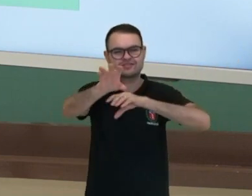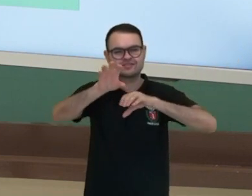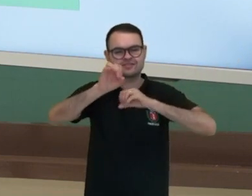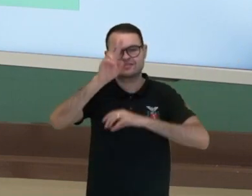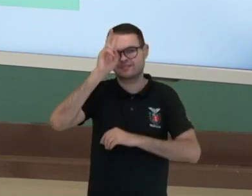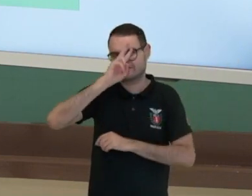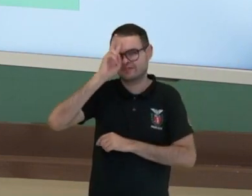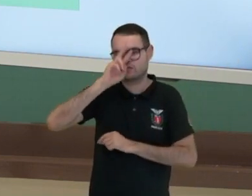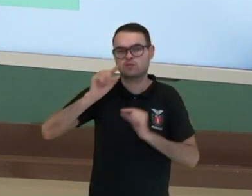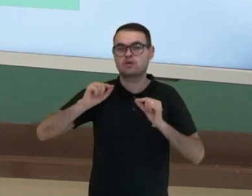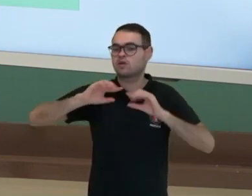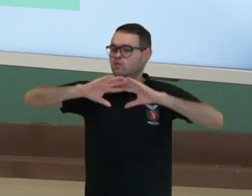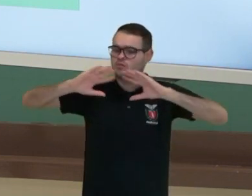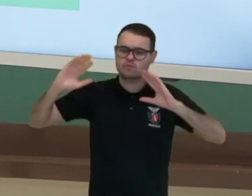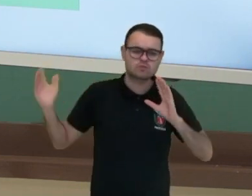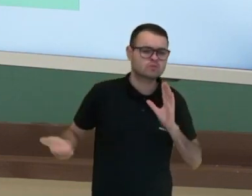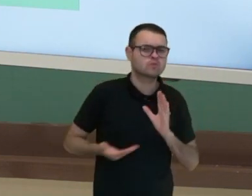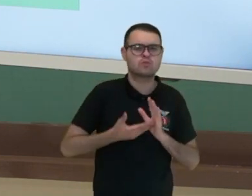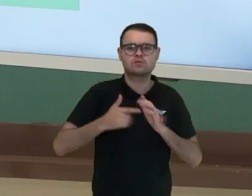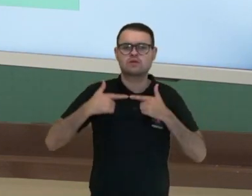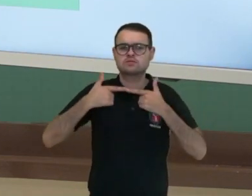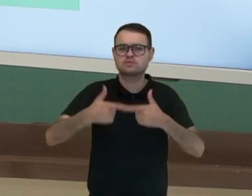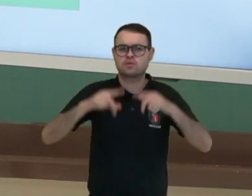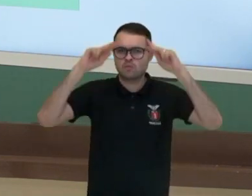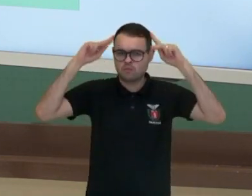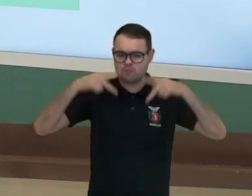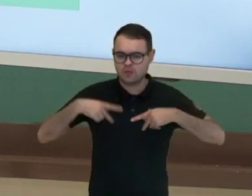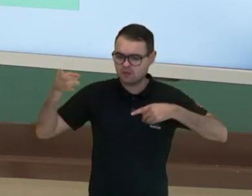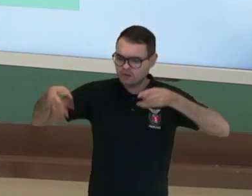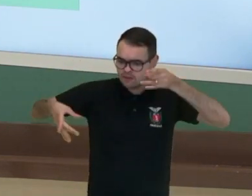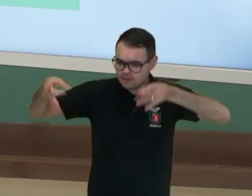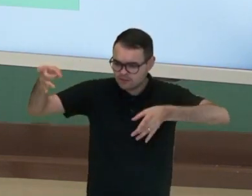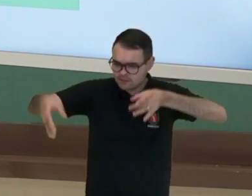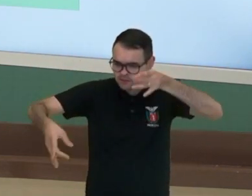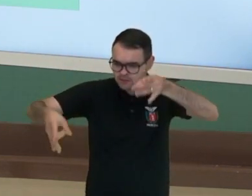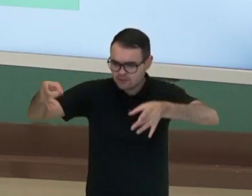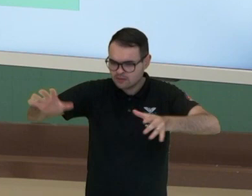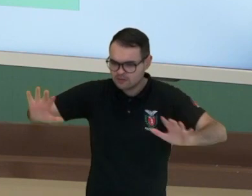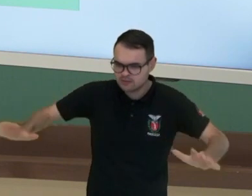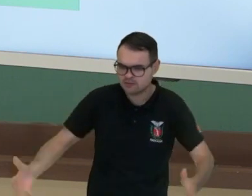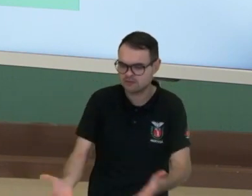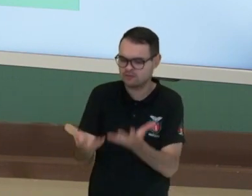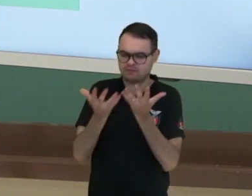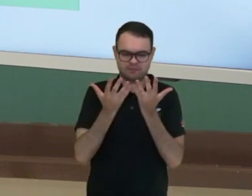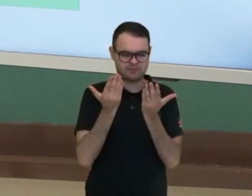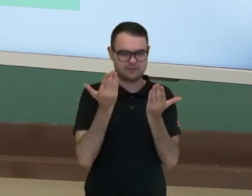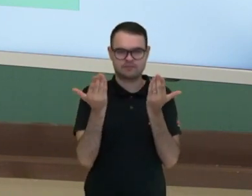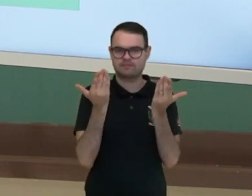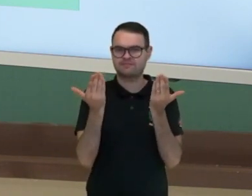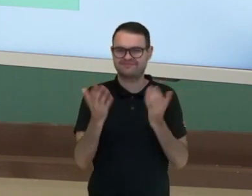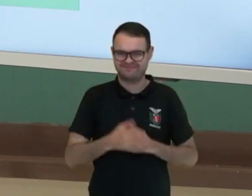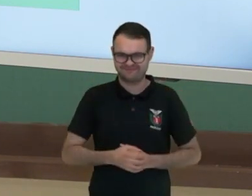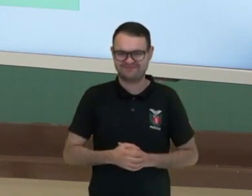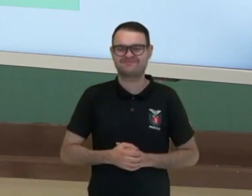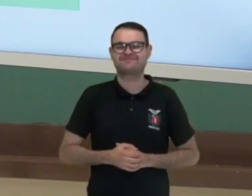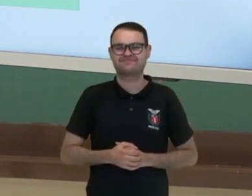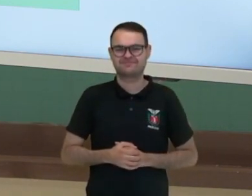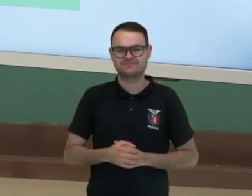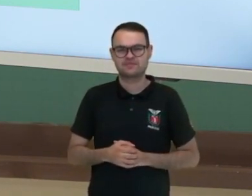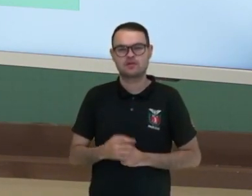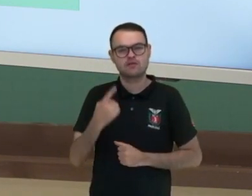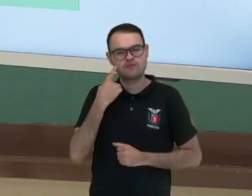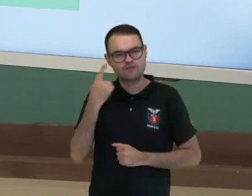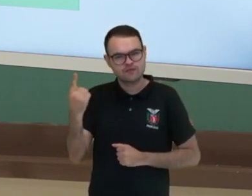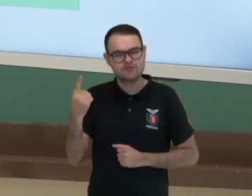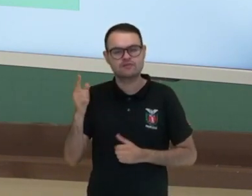que é, né? Toda ação humana que deixa vestígio, ela é digna de análise. Então vejam, né, que a escrita